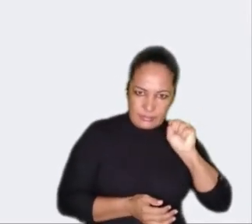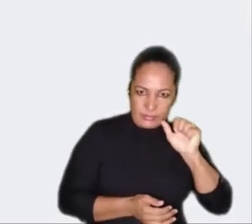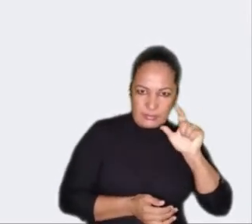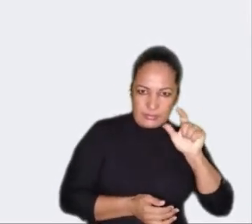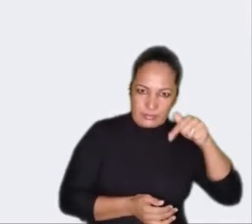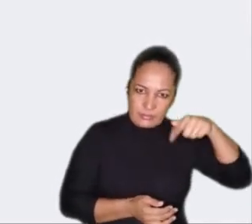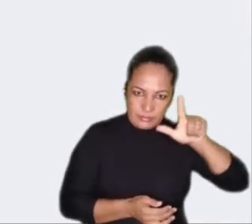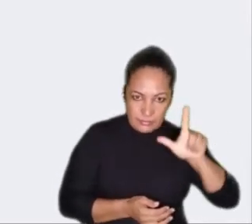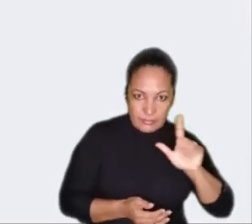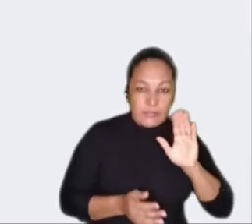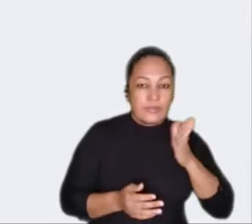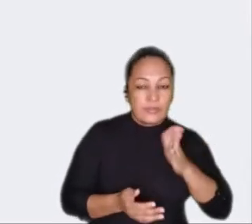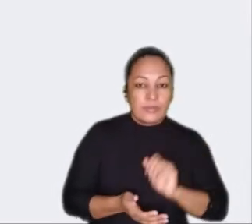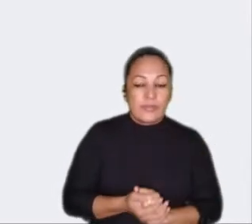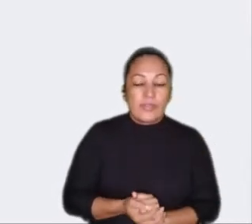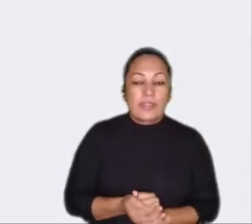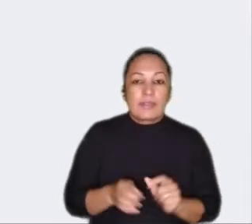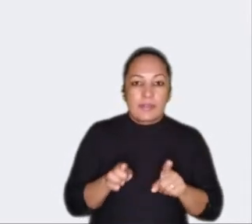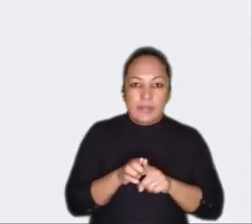MySQL, tá vendo?